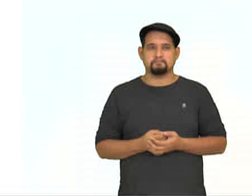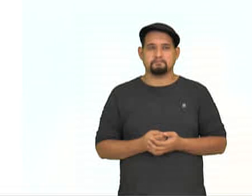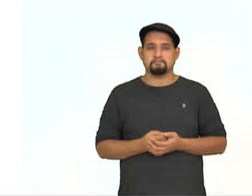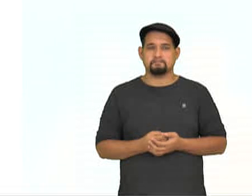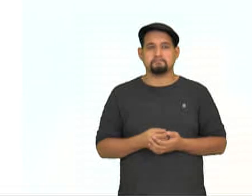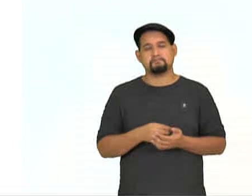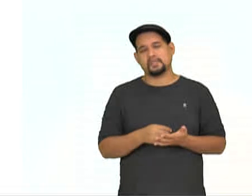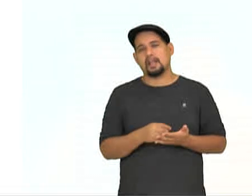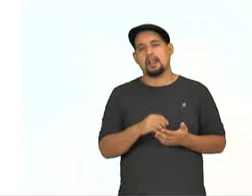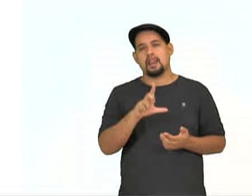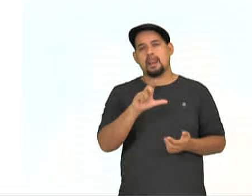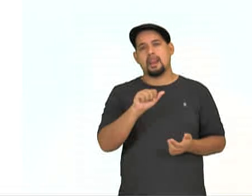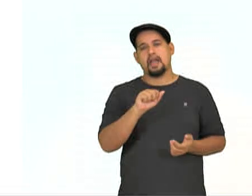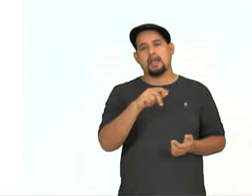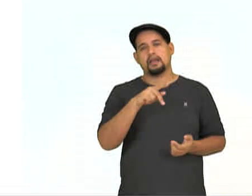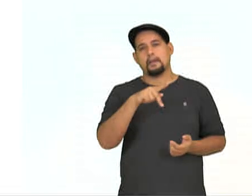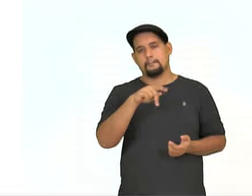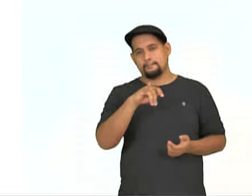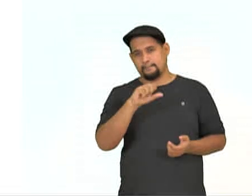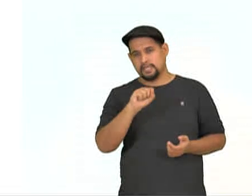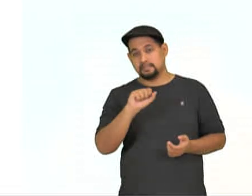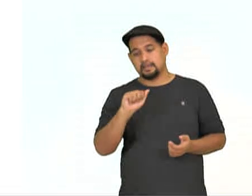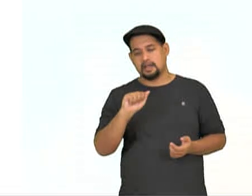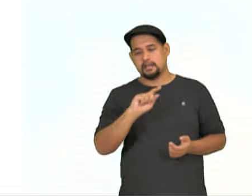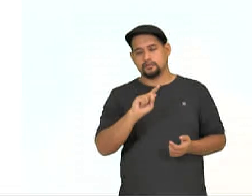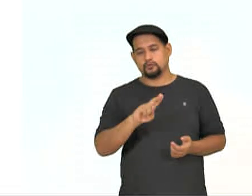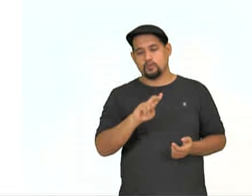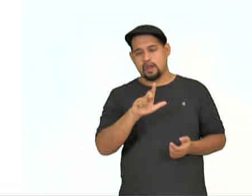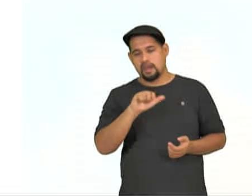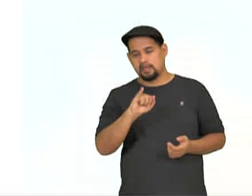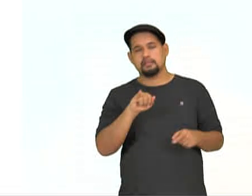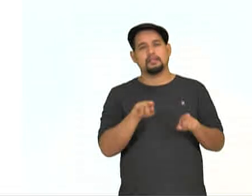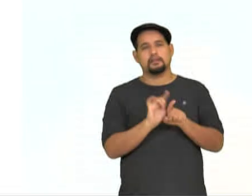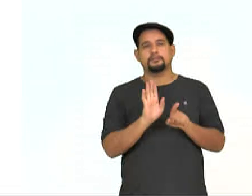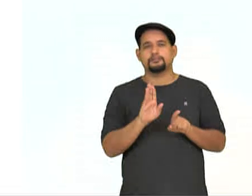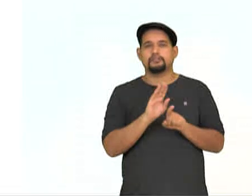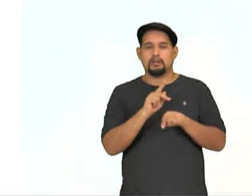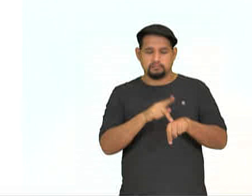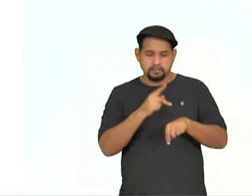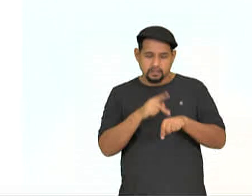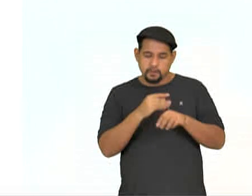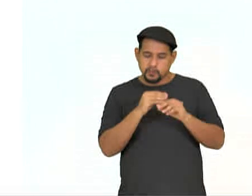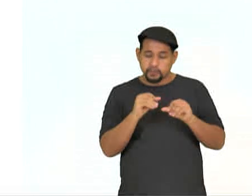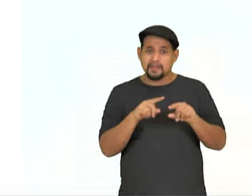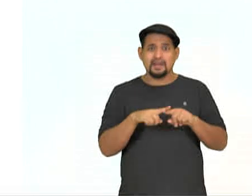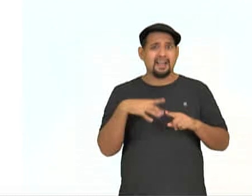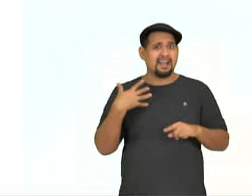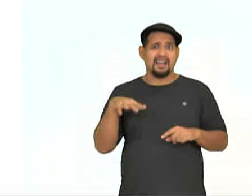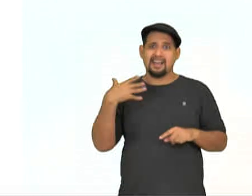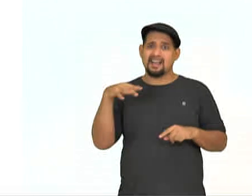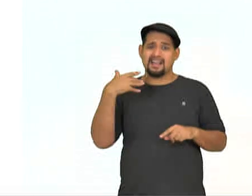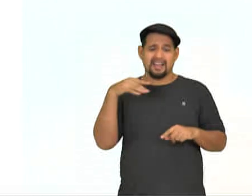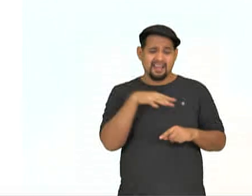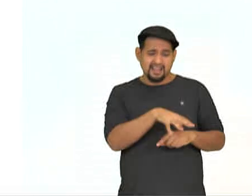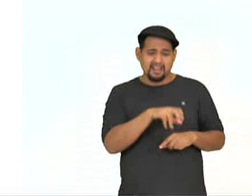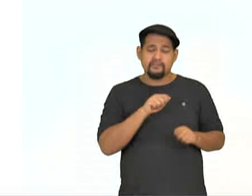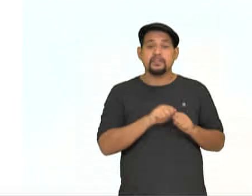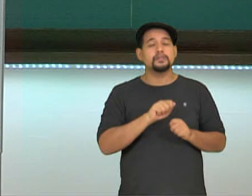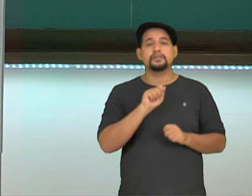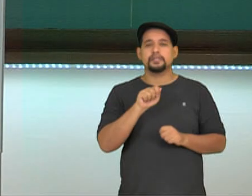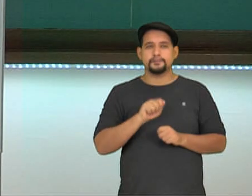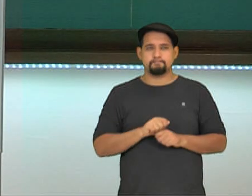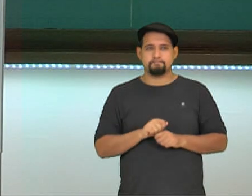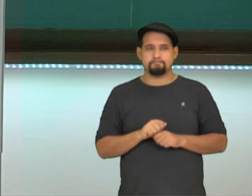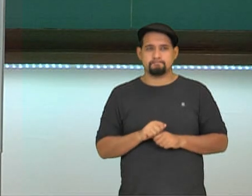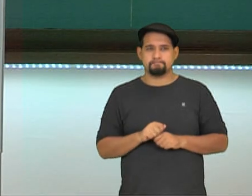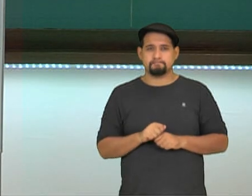Lápis lazuli, aqui é a pedra já polida, vocês podem ver aqui, extraída da terra, só que era muito caro eles fazerem a extração. E o que eles fizeram? Eles